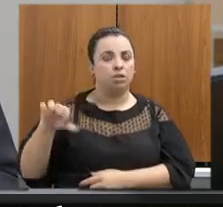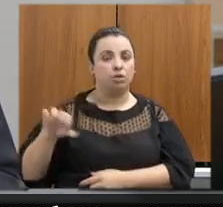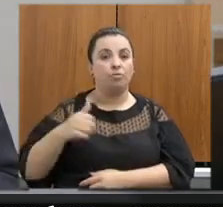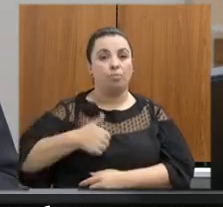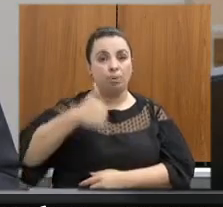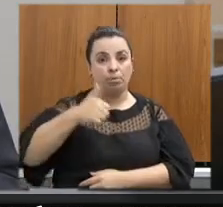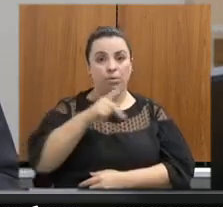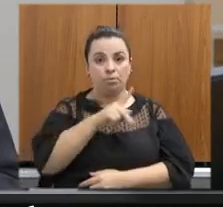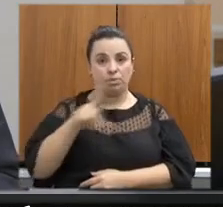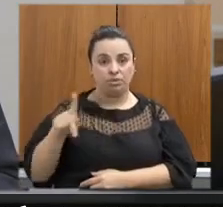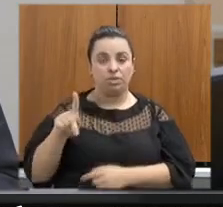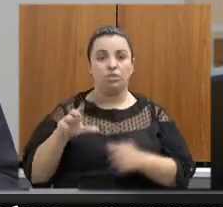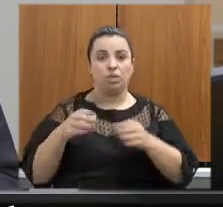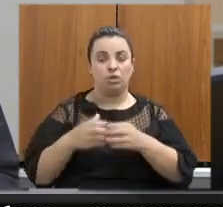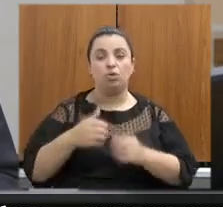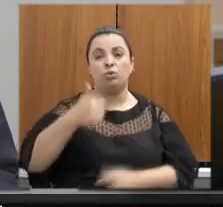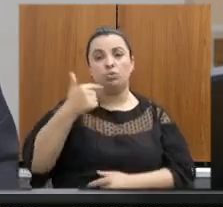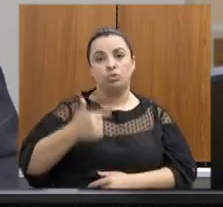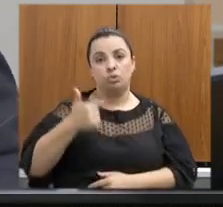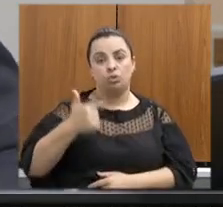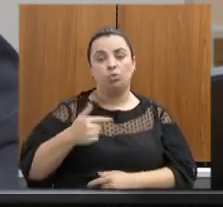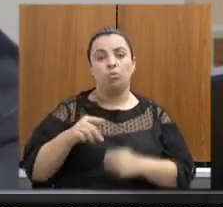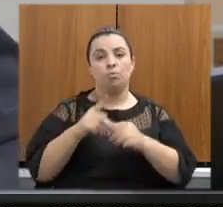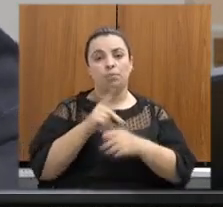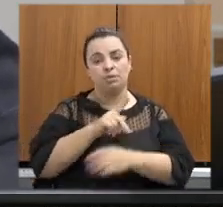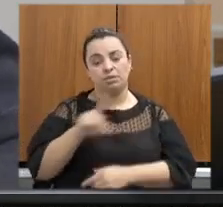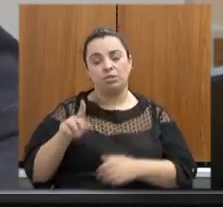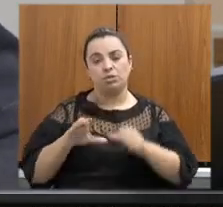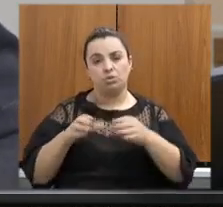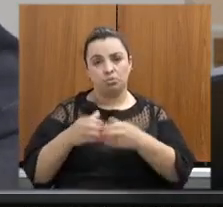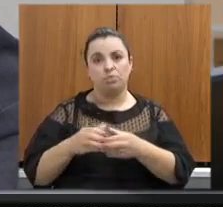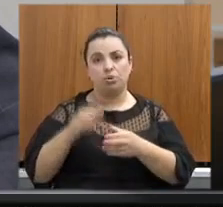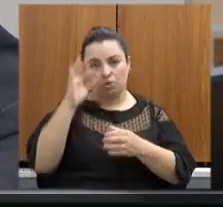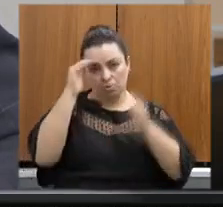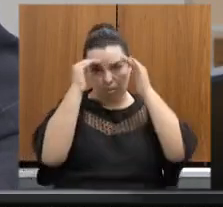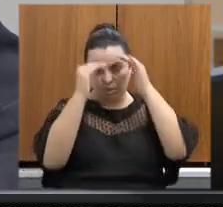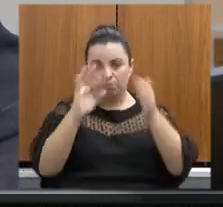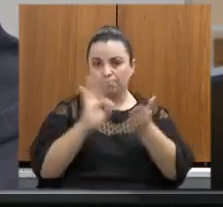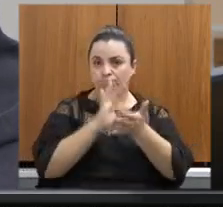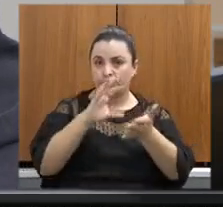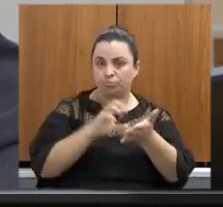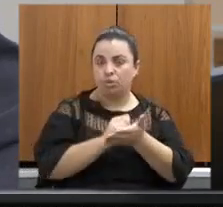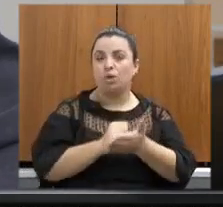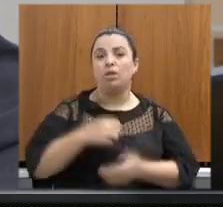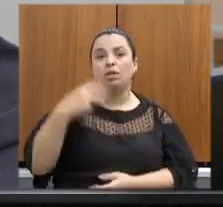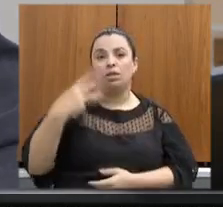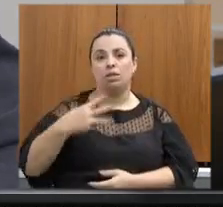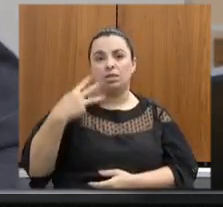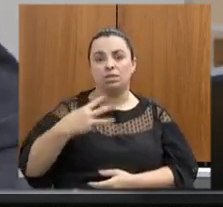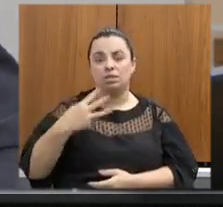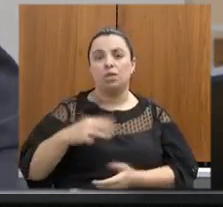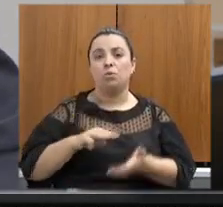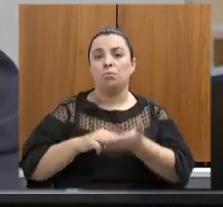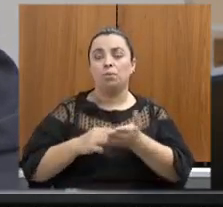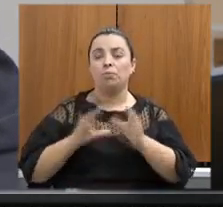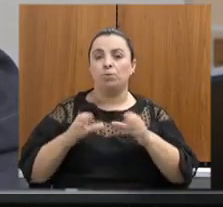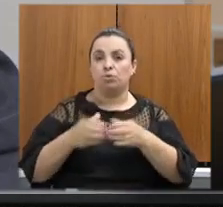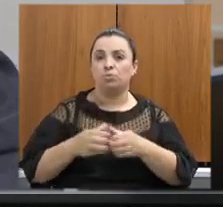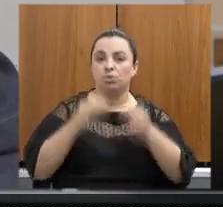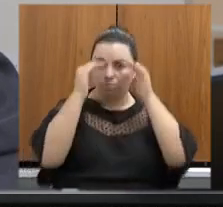Segundo, presidente das comissões participantes por ordem de inscrição. Terceiro, membros das comissões participantes por ordem de inscrição.